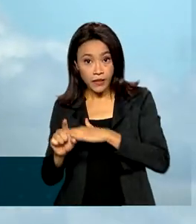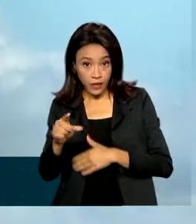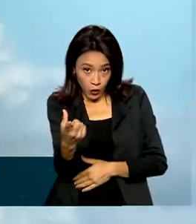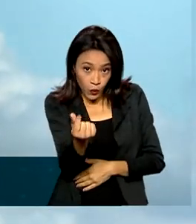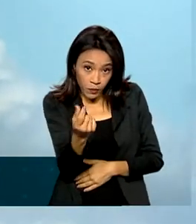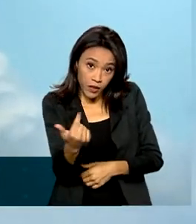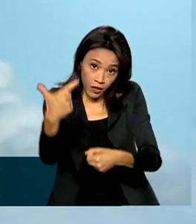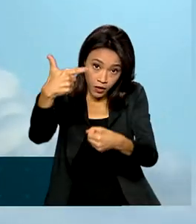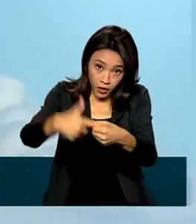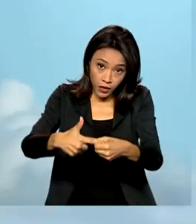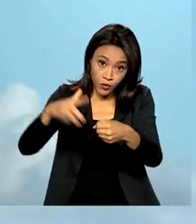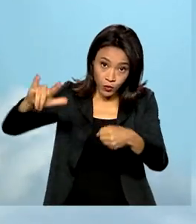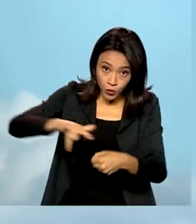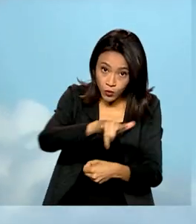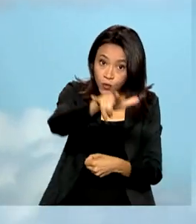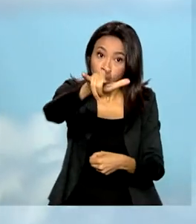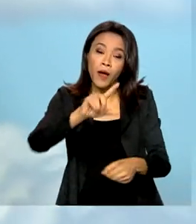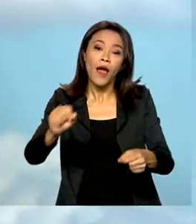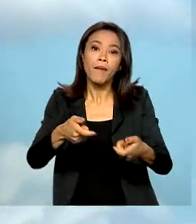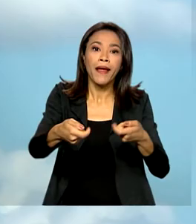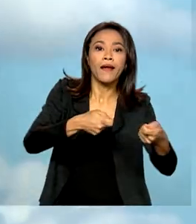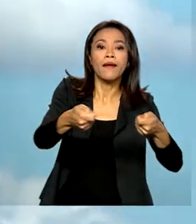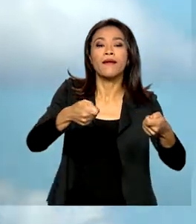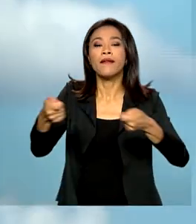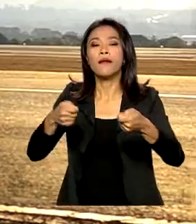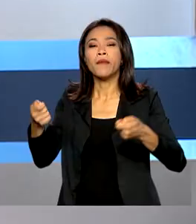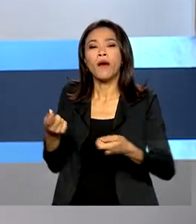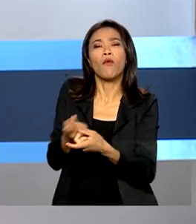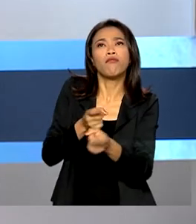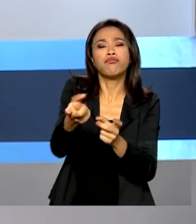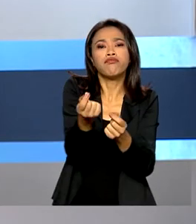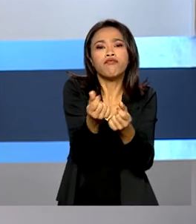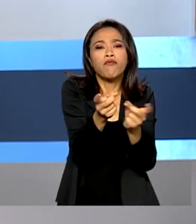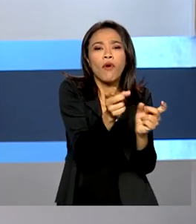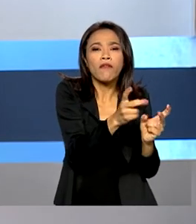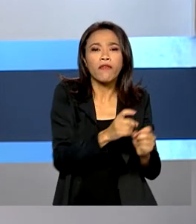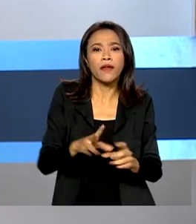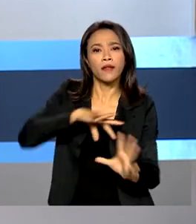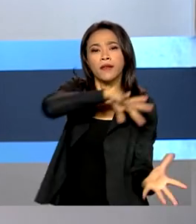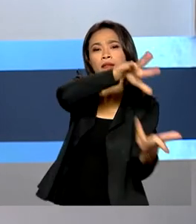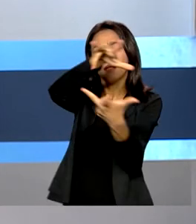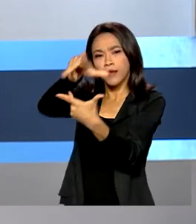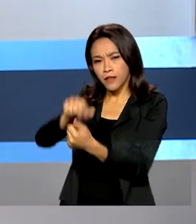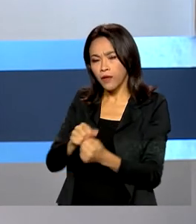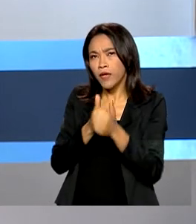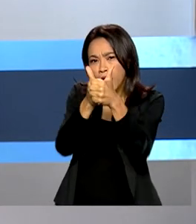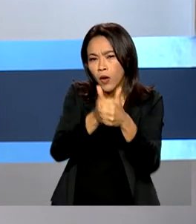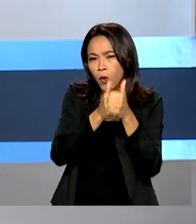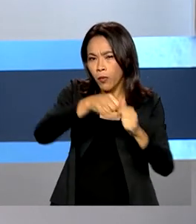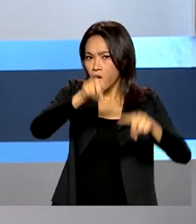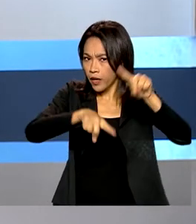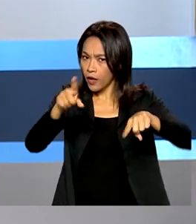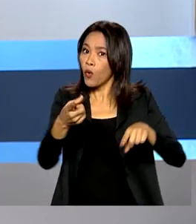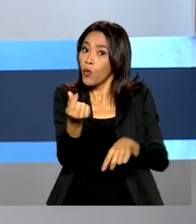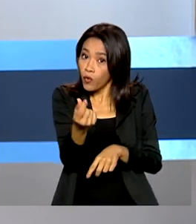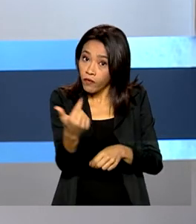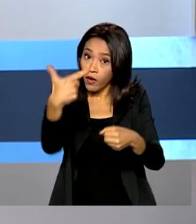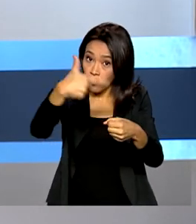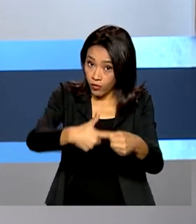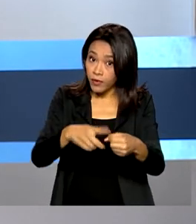Querosene de aviação busca equilíbrio com o mercado internacional e acompanha as variações do valor do produto e da taxa